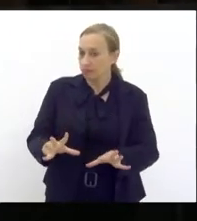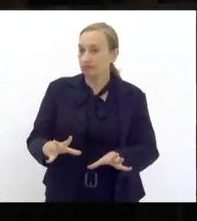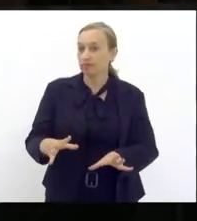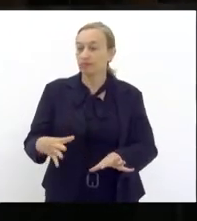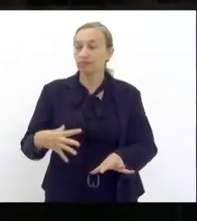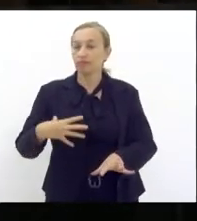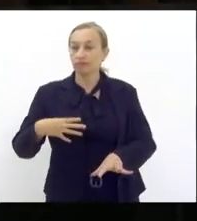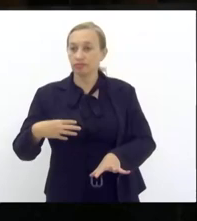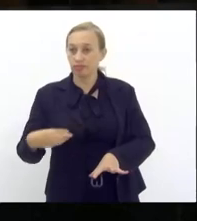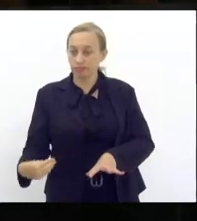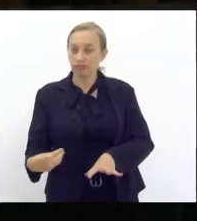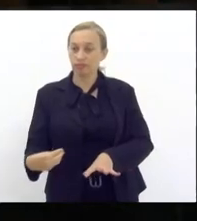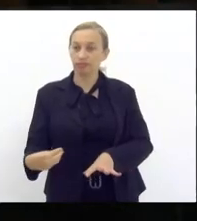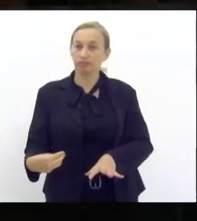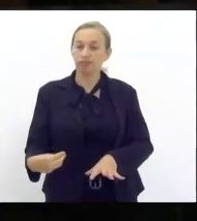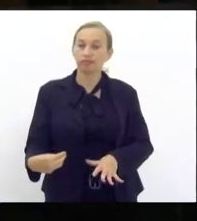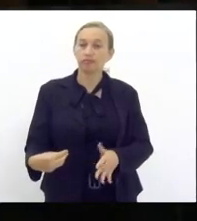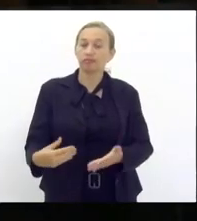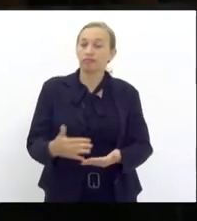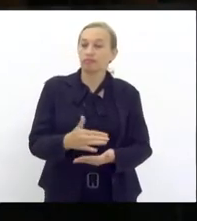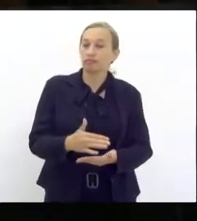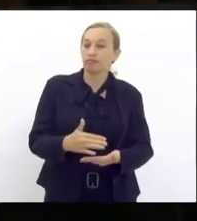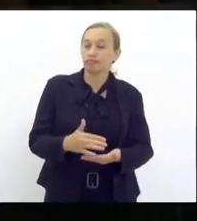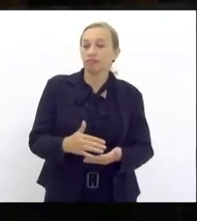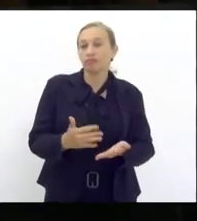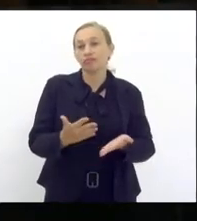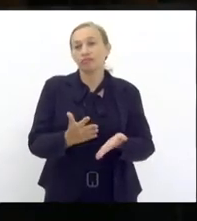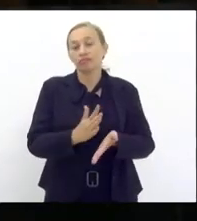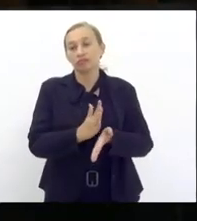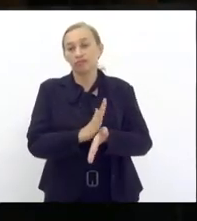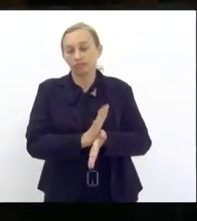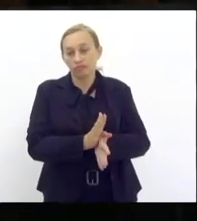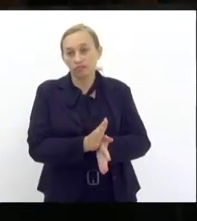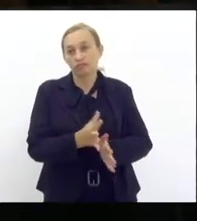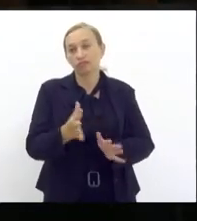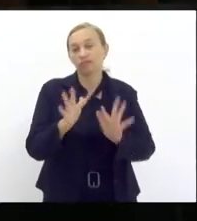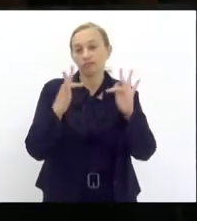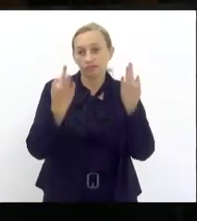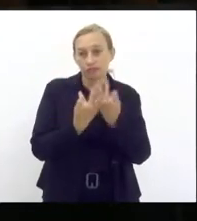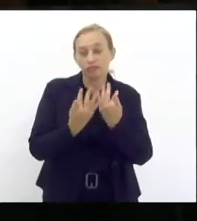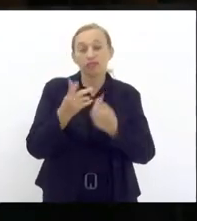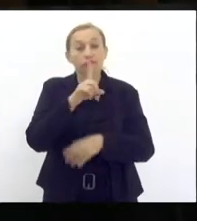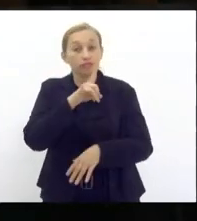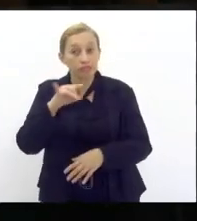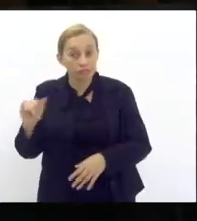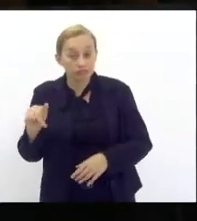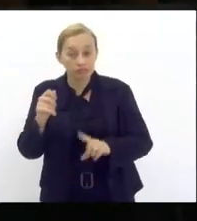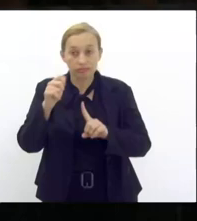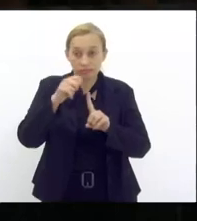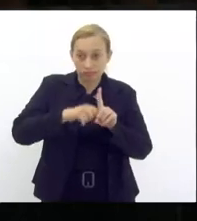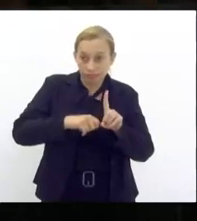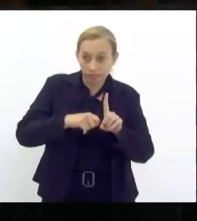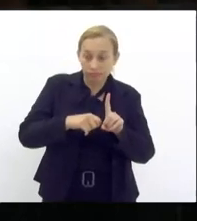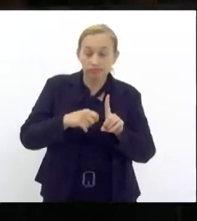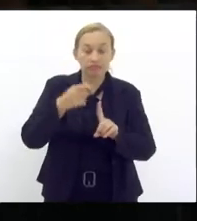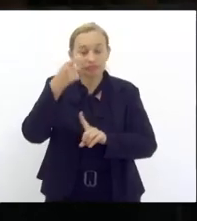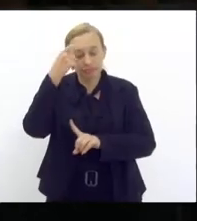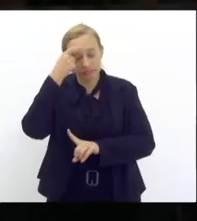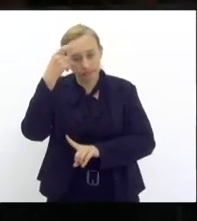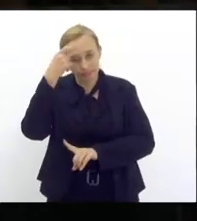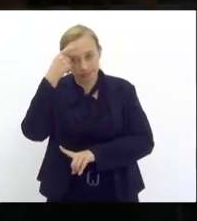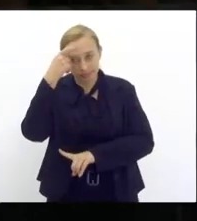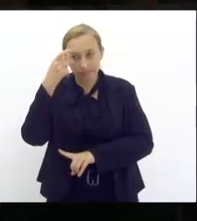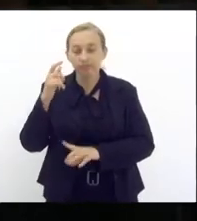deixando uma família completamente destruída. Então, nesse dia e nesse mês que a gente rememora